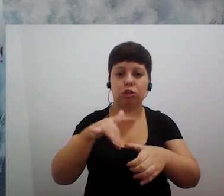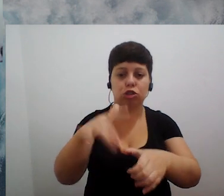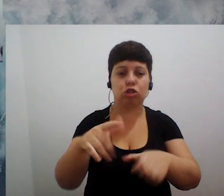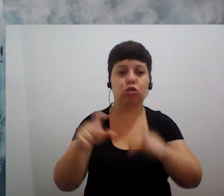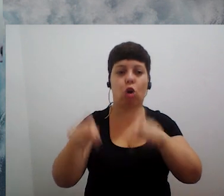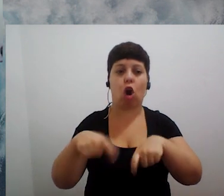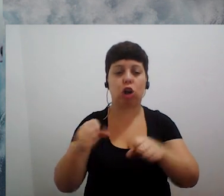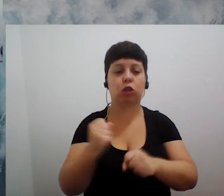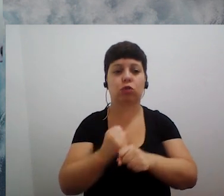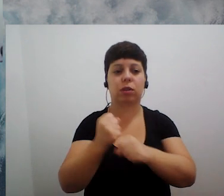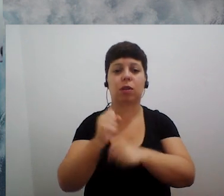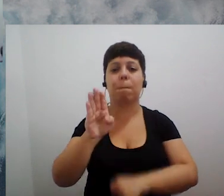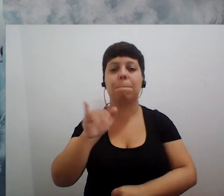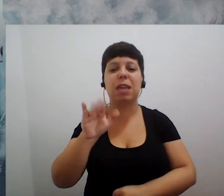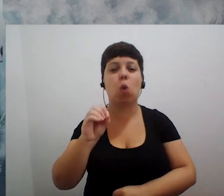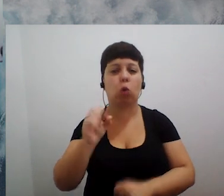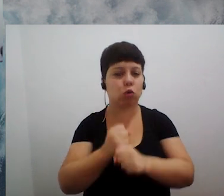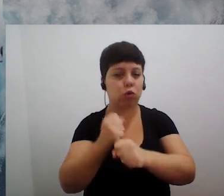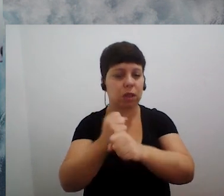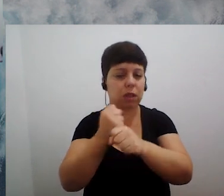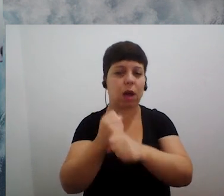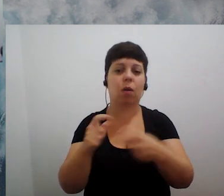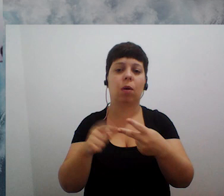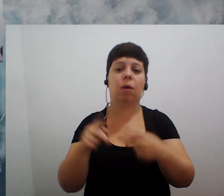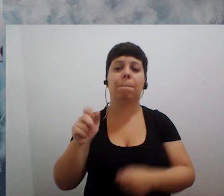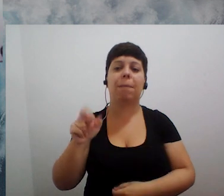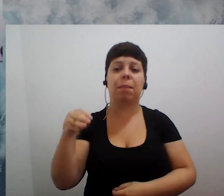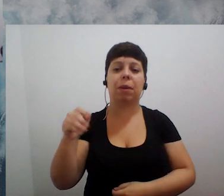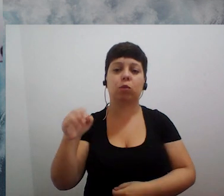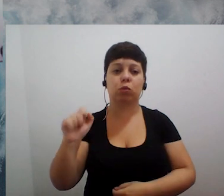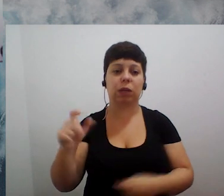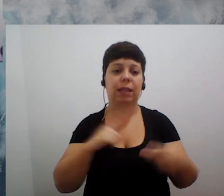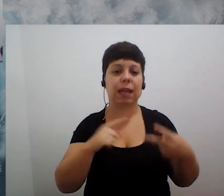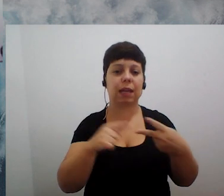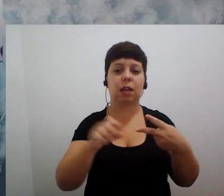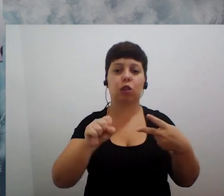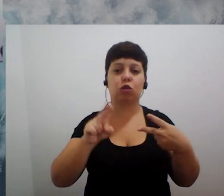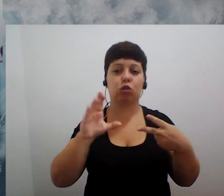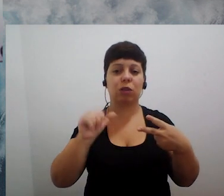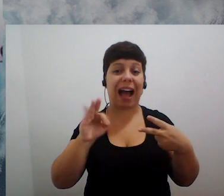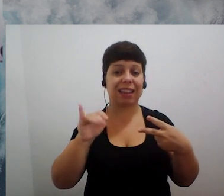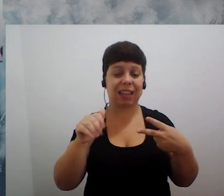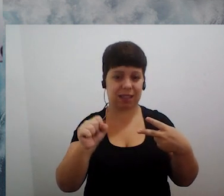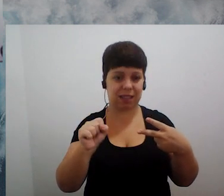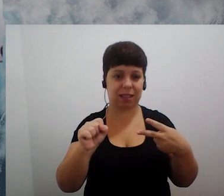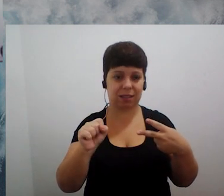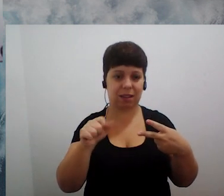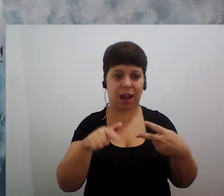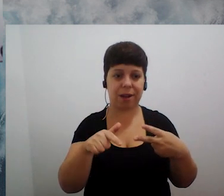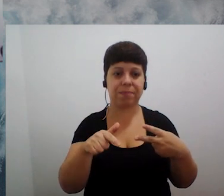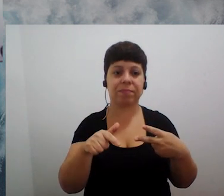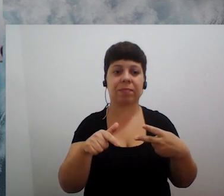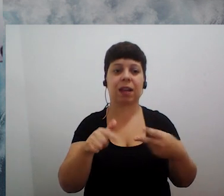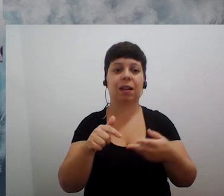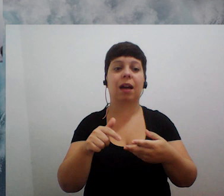nessa parte, né, de plantios, hortas, bioconstrução, permacultura, mas também tem os sucatas ambulantes,